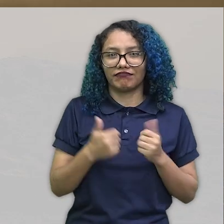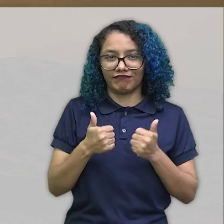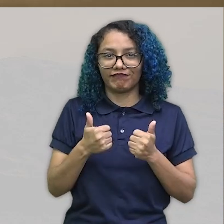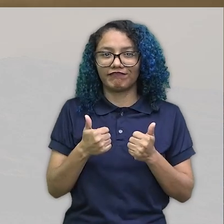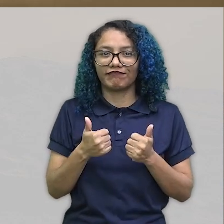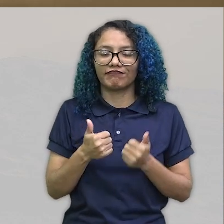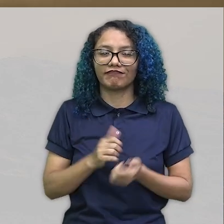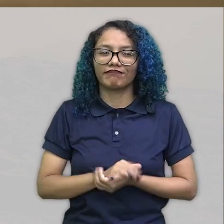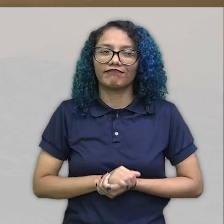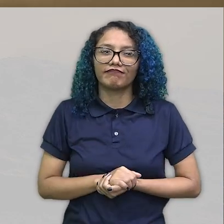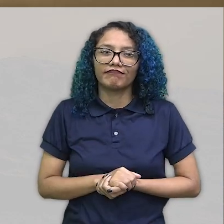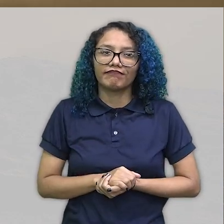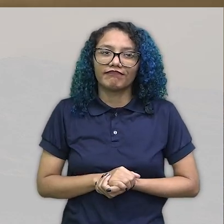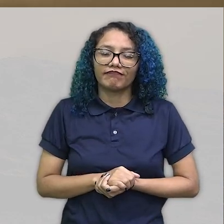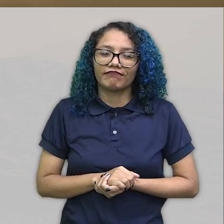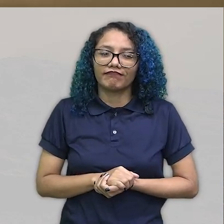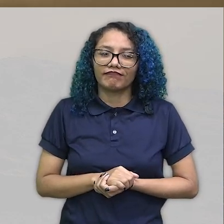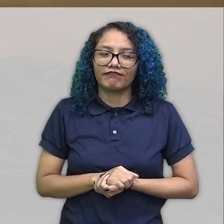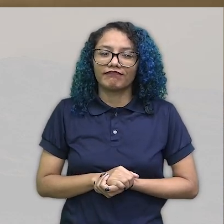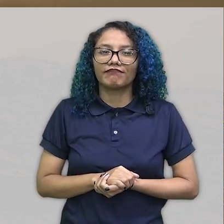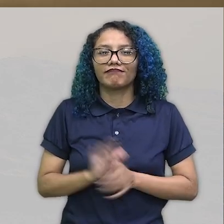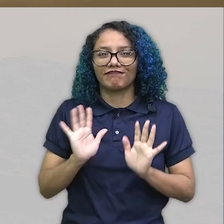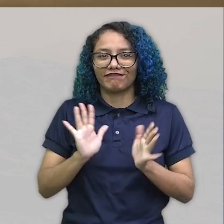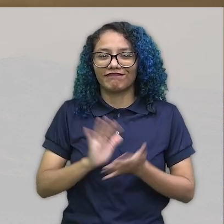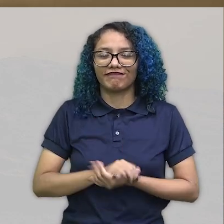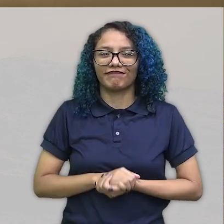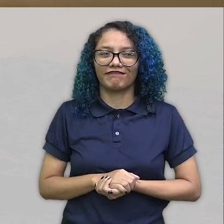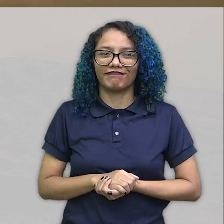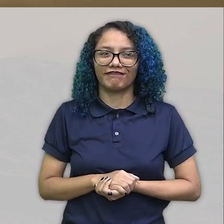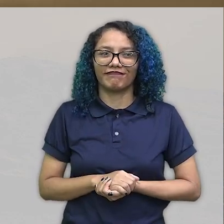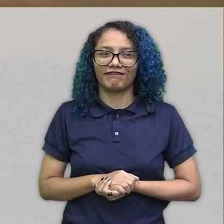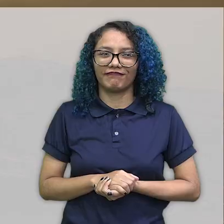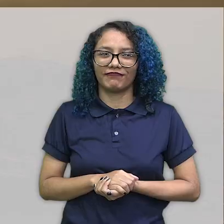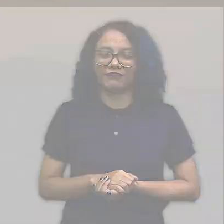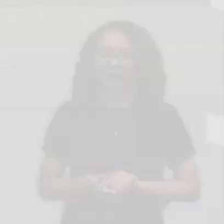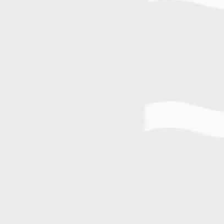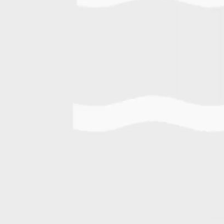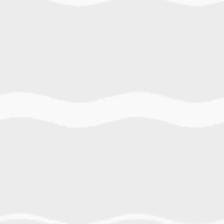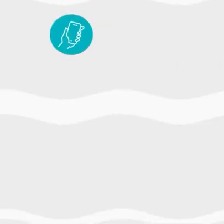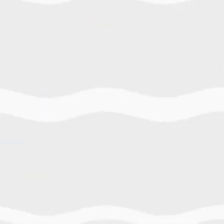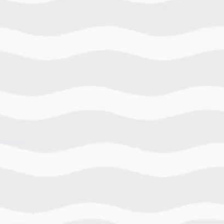a essência. É isso aí, pessoal. Até a próxima.